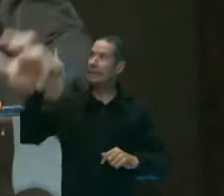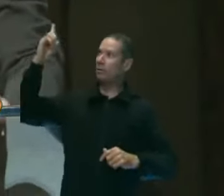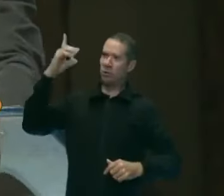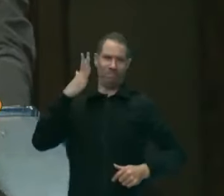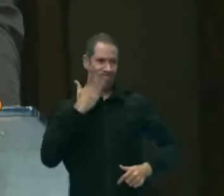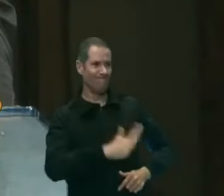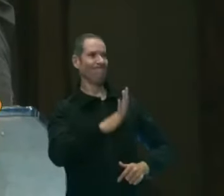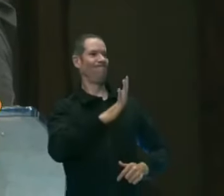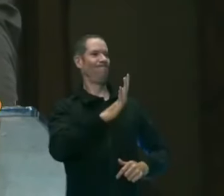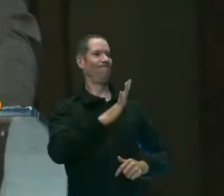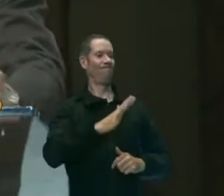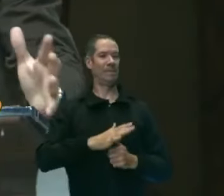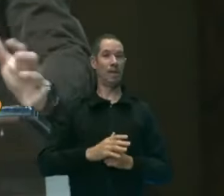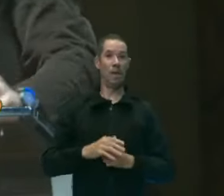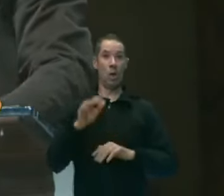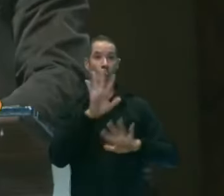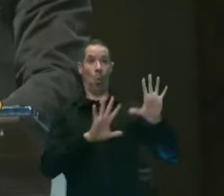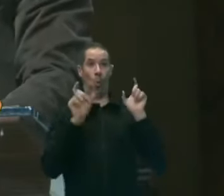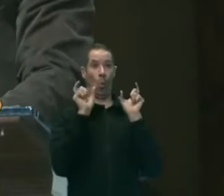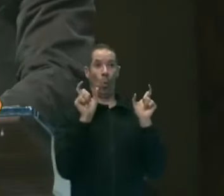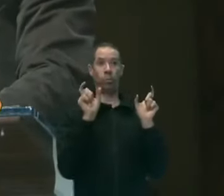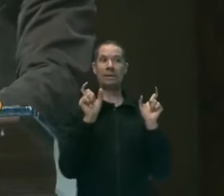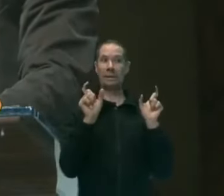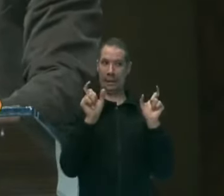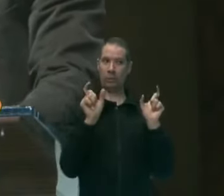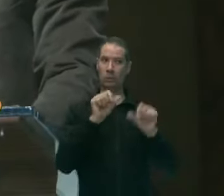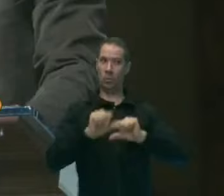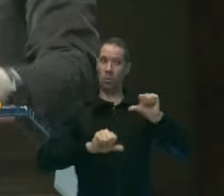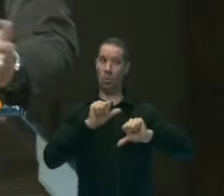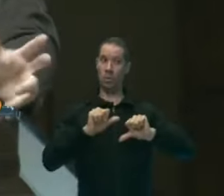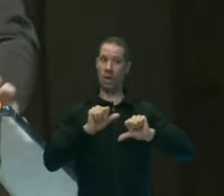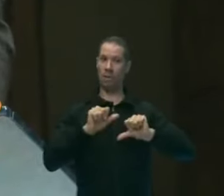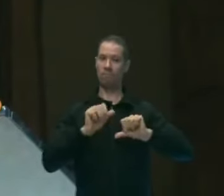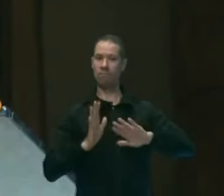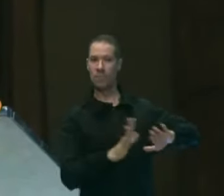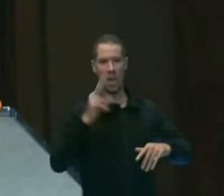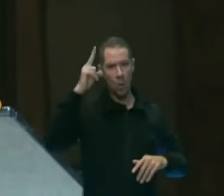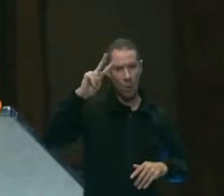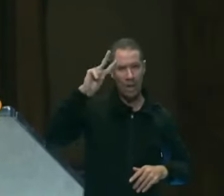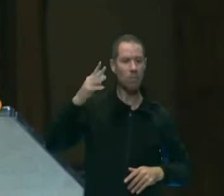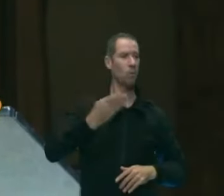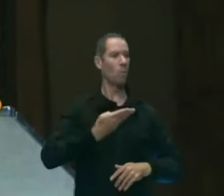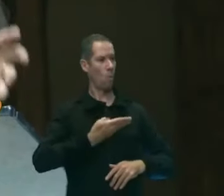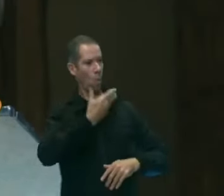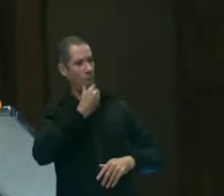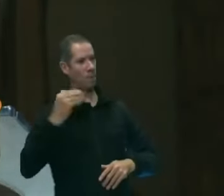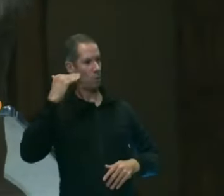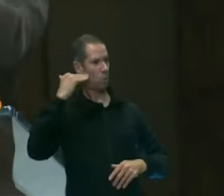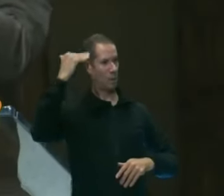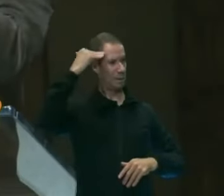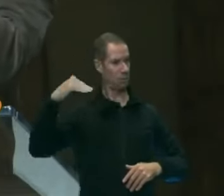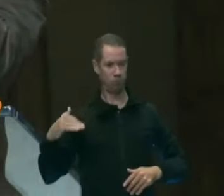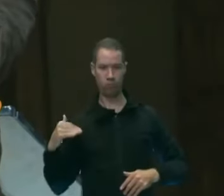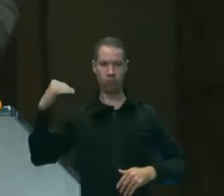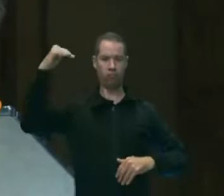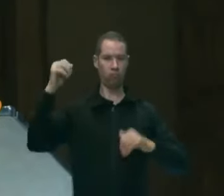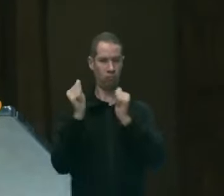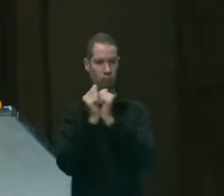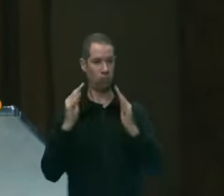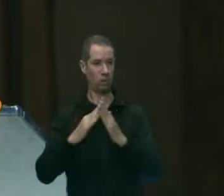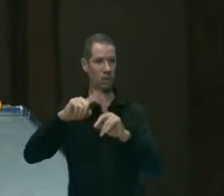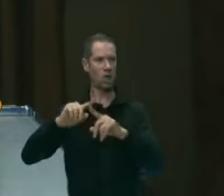detesta. Cuidado. Eu lembro de um amigo meu, na adolescência, nós crescemos juntos na igreja, e quando ele